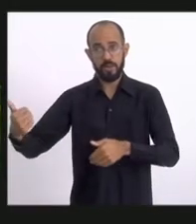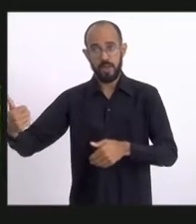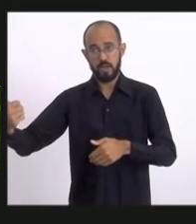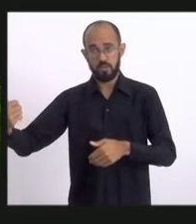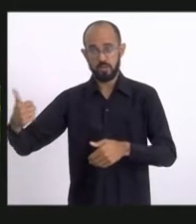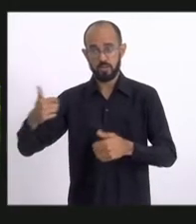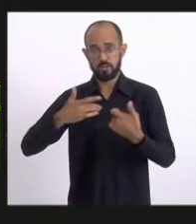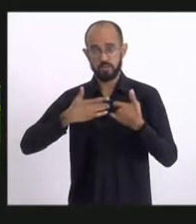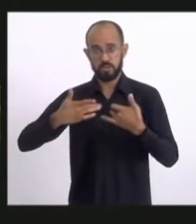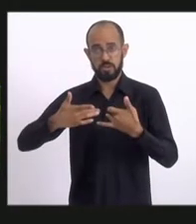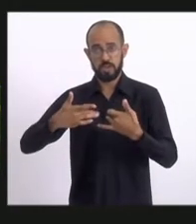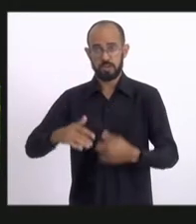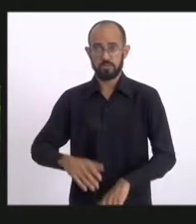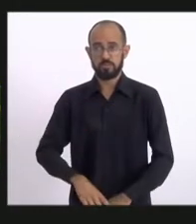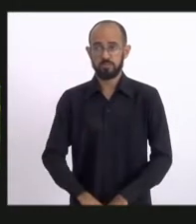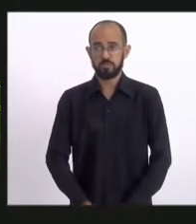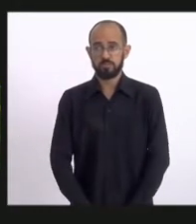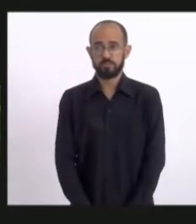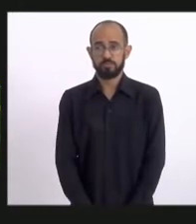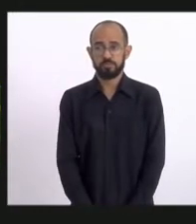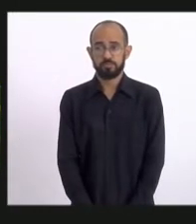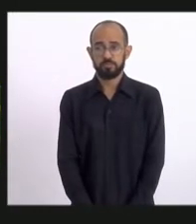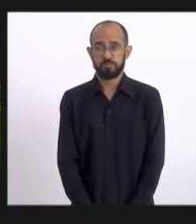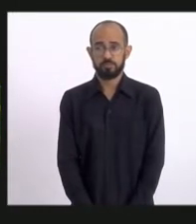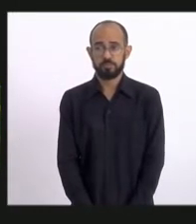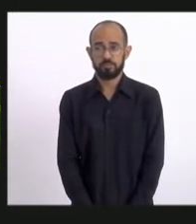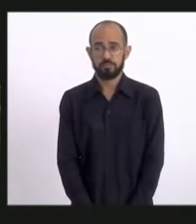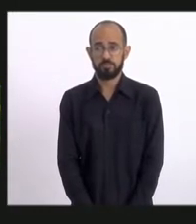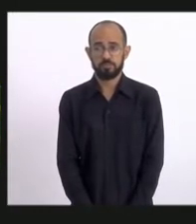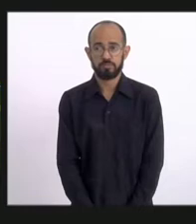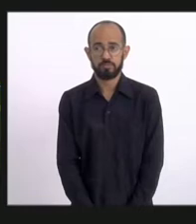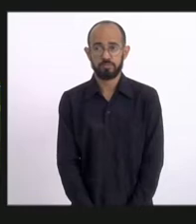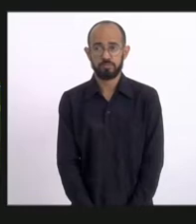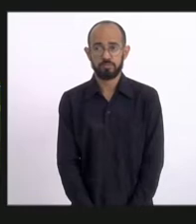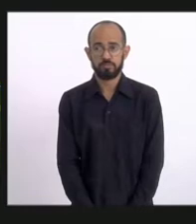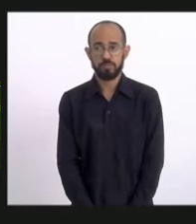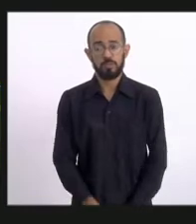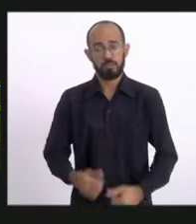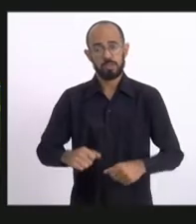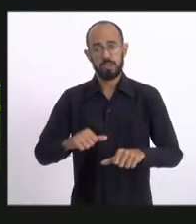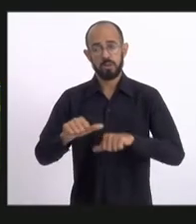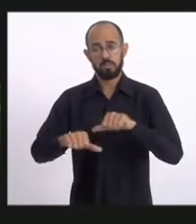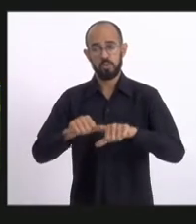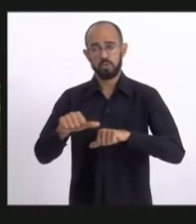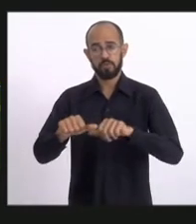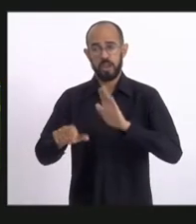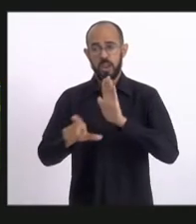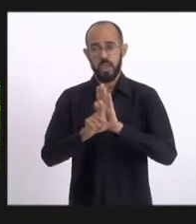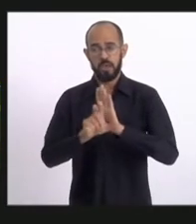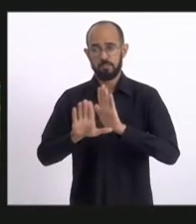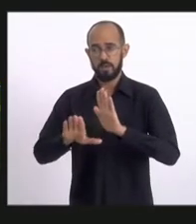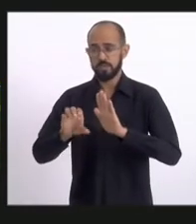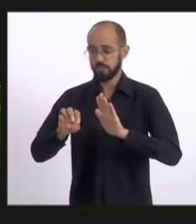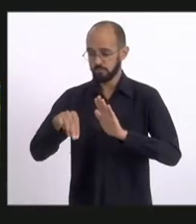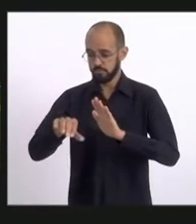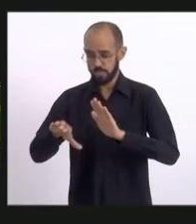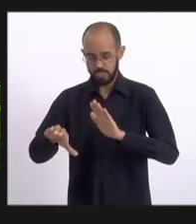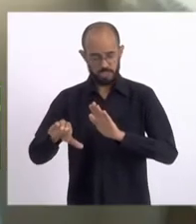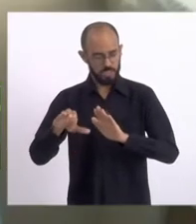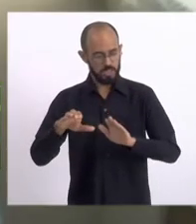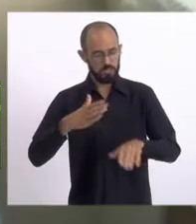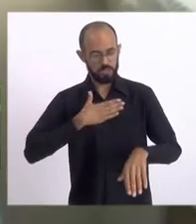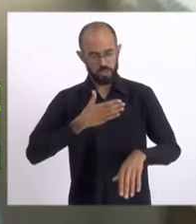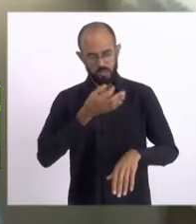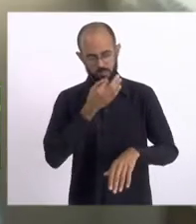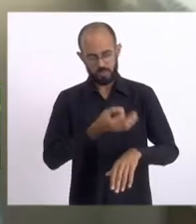Exato. Sim, mas aí ele teria que modificar a lei. Mas eu acho, Romig, que para ter